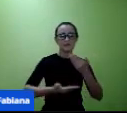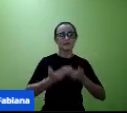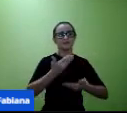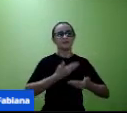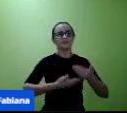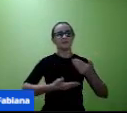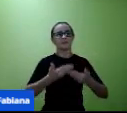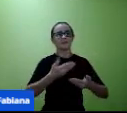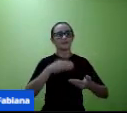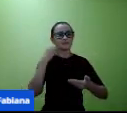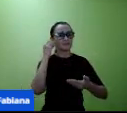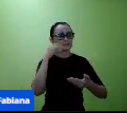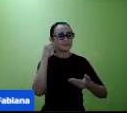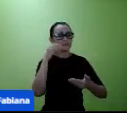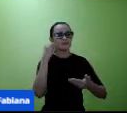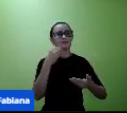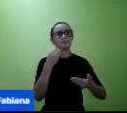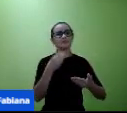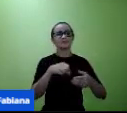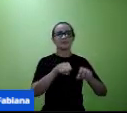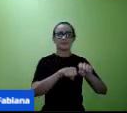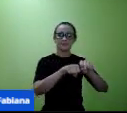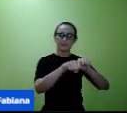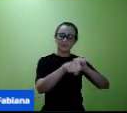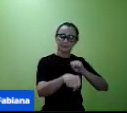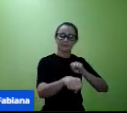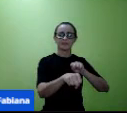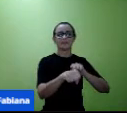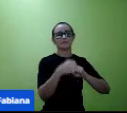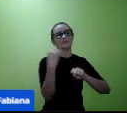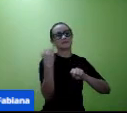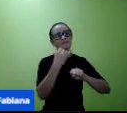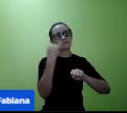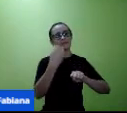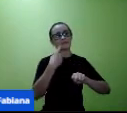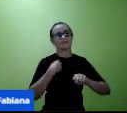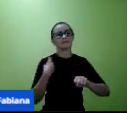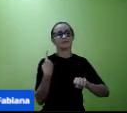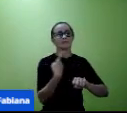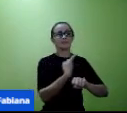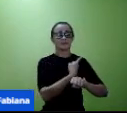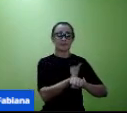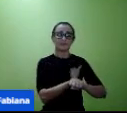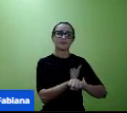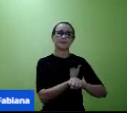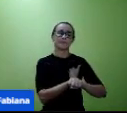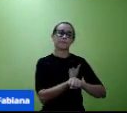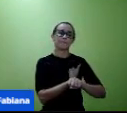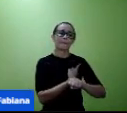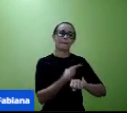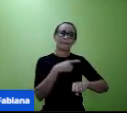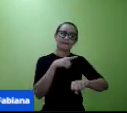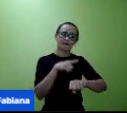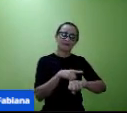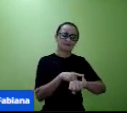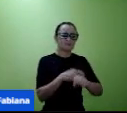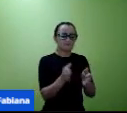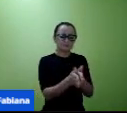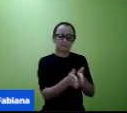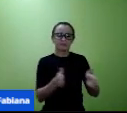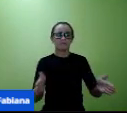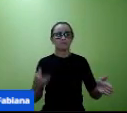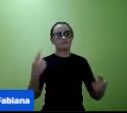é muito válida aí para todos nós nesse momento de desafios, né, para o ensino de